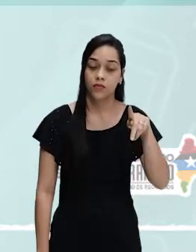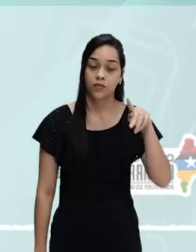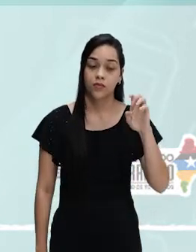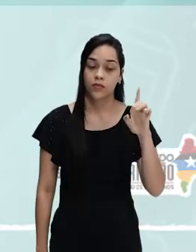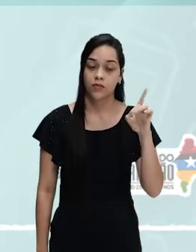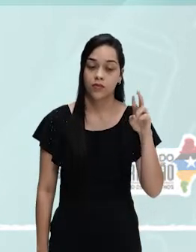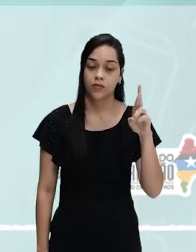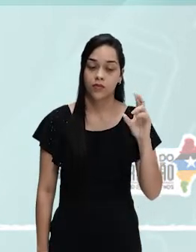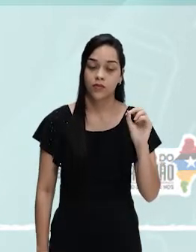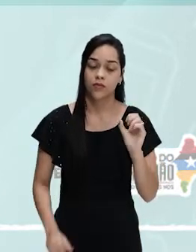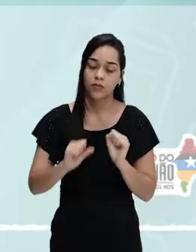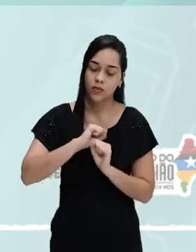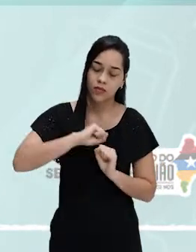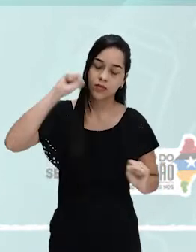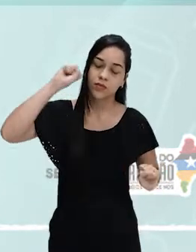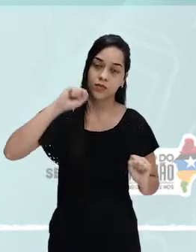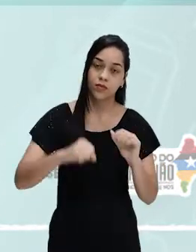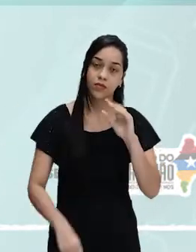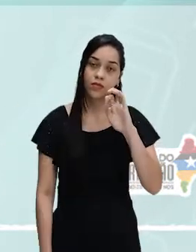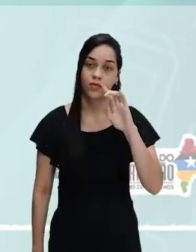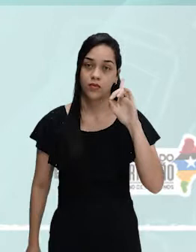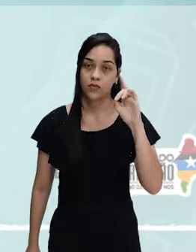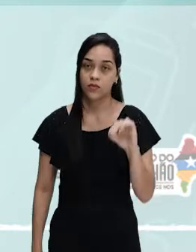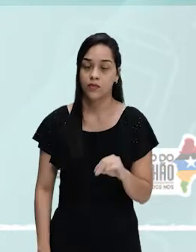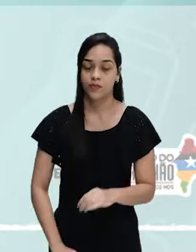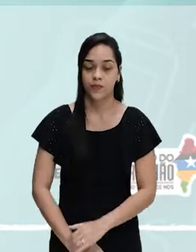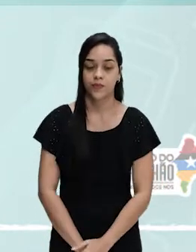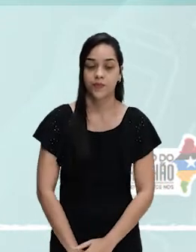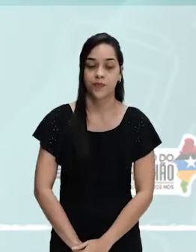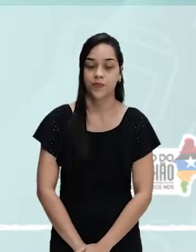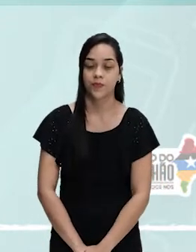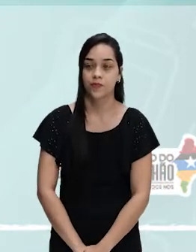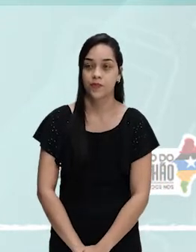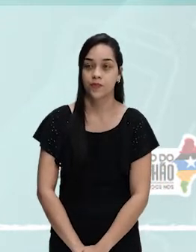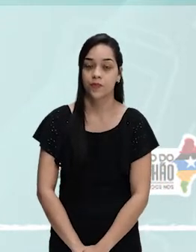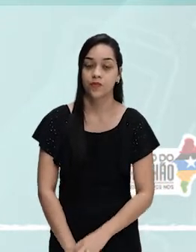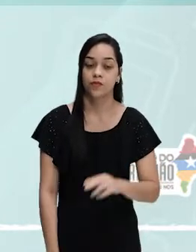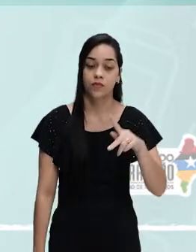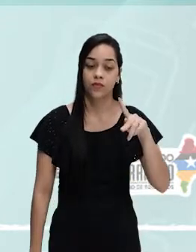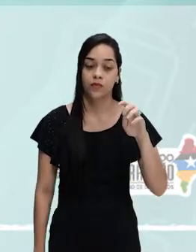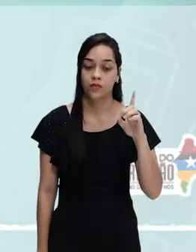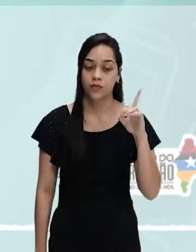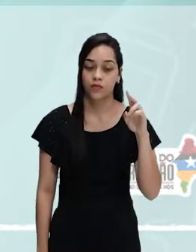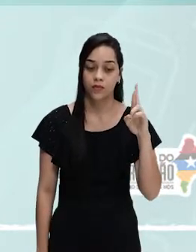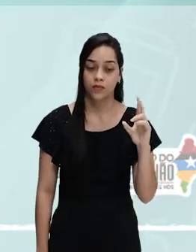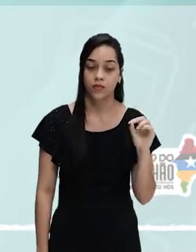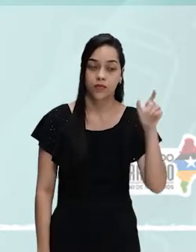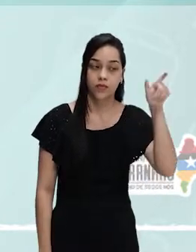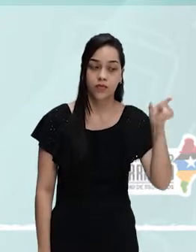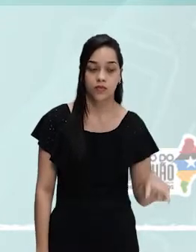Pedro levantou cedo. Pedro é o sujeito,